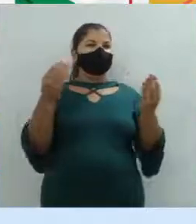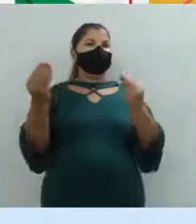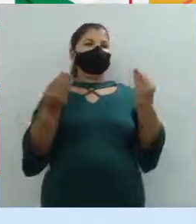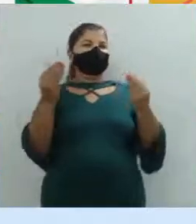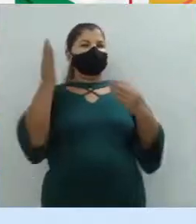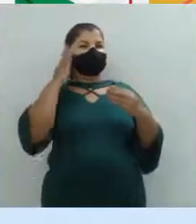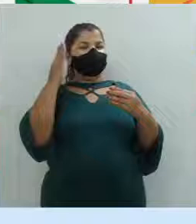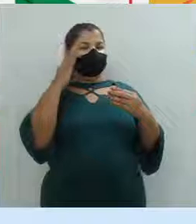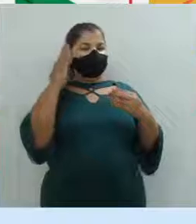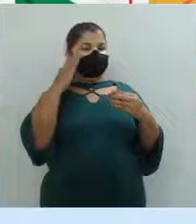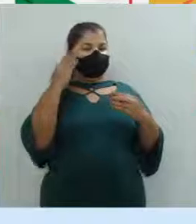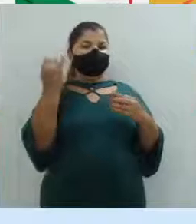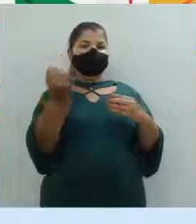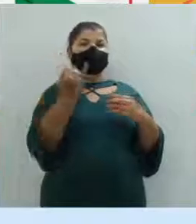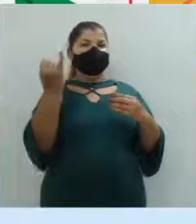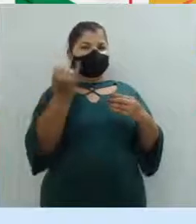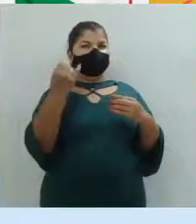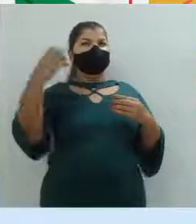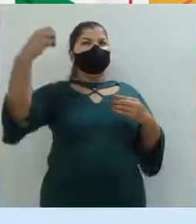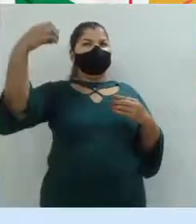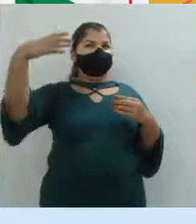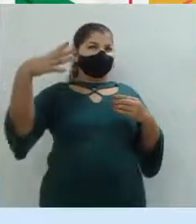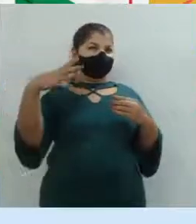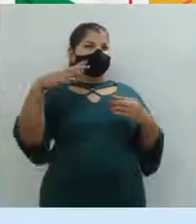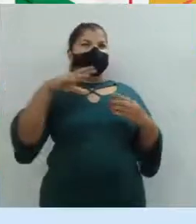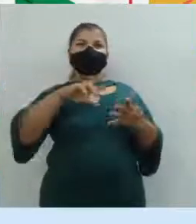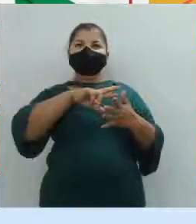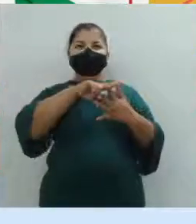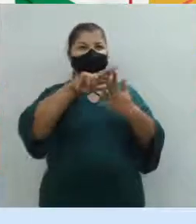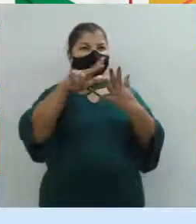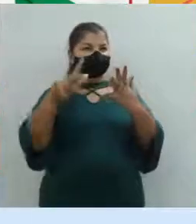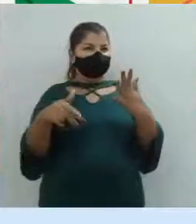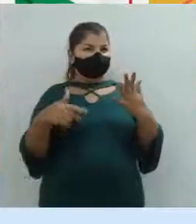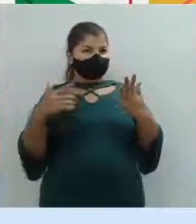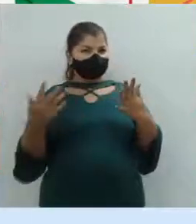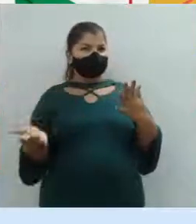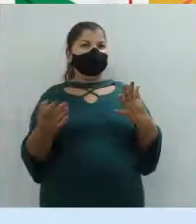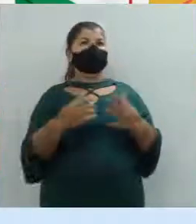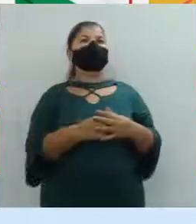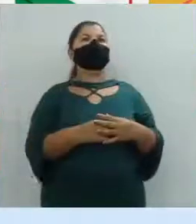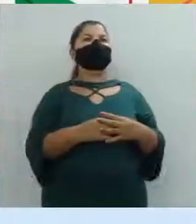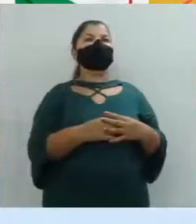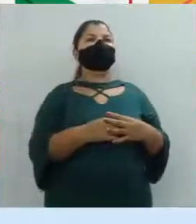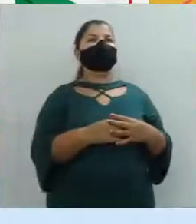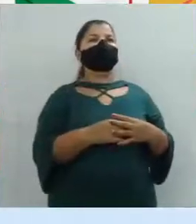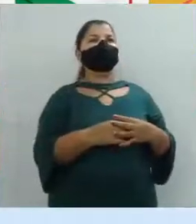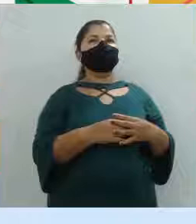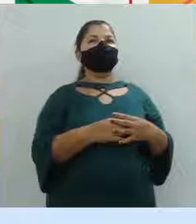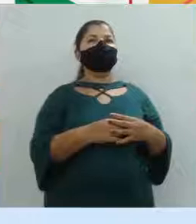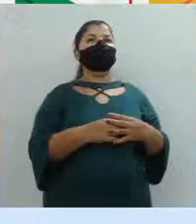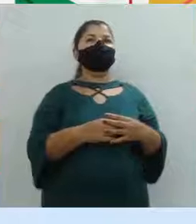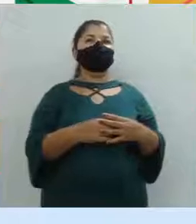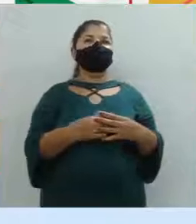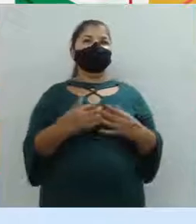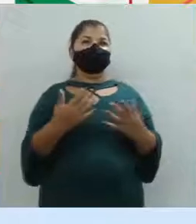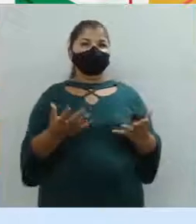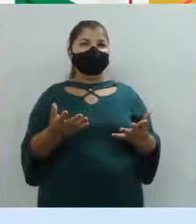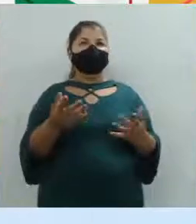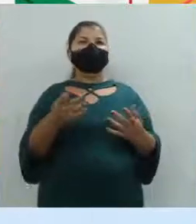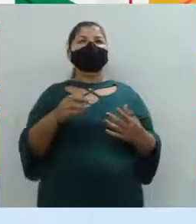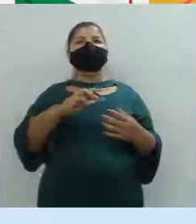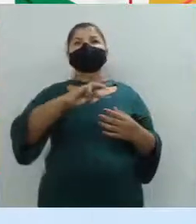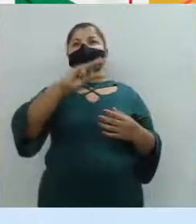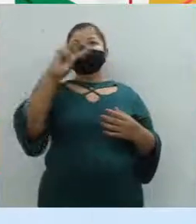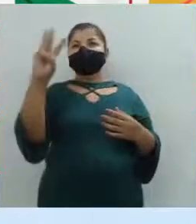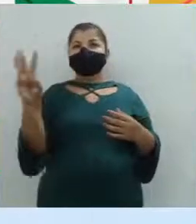importância da luz em todos esses aspectos. Vamos lá. Bom, para lembrar aqui, no arco-íris a